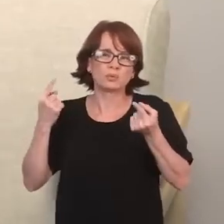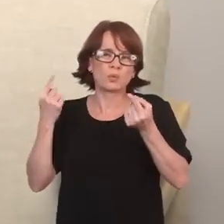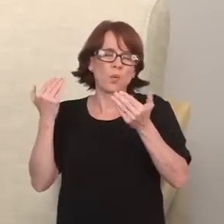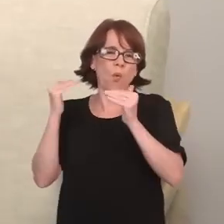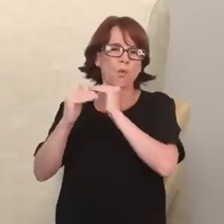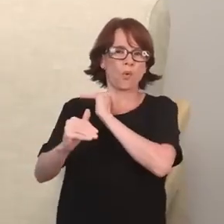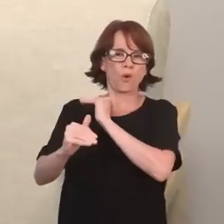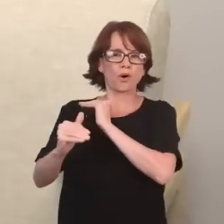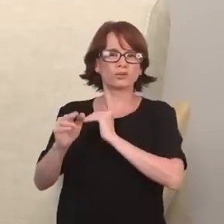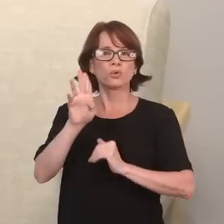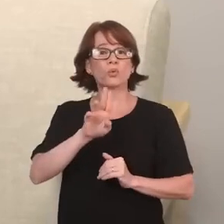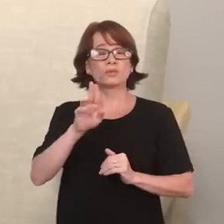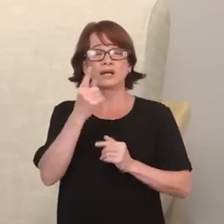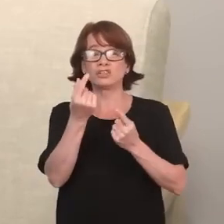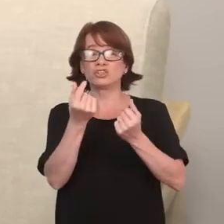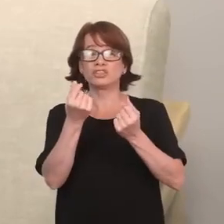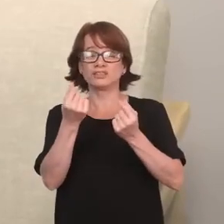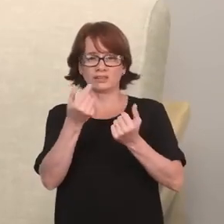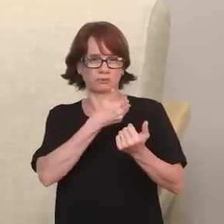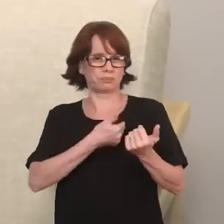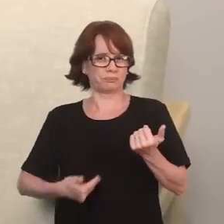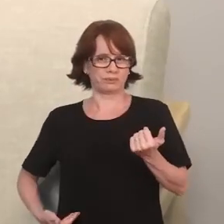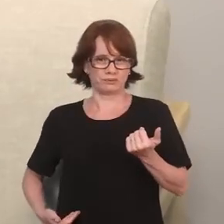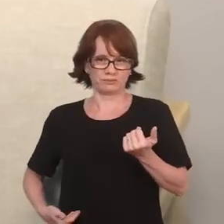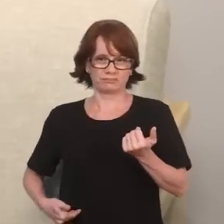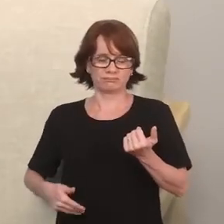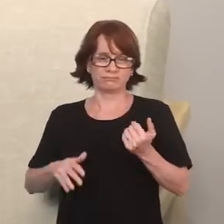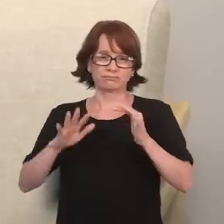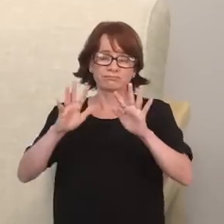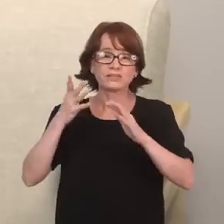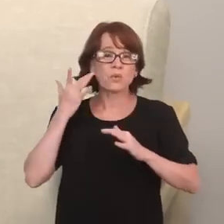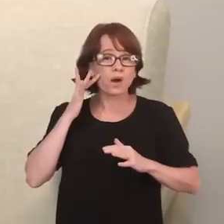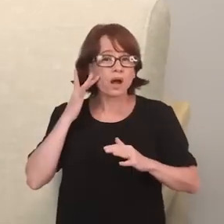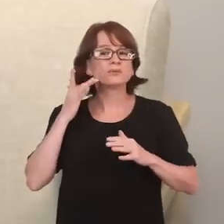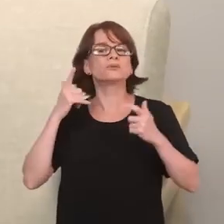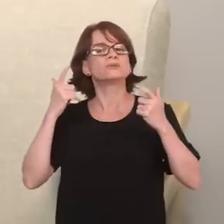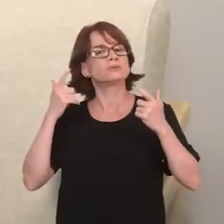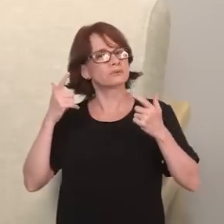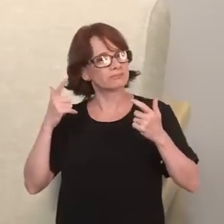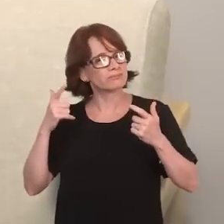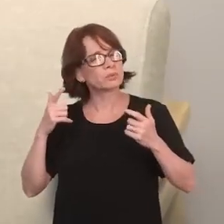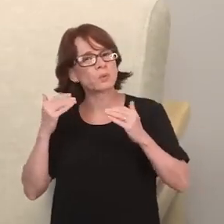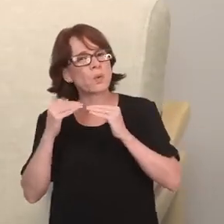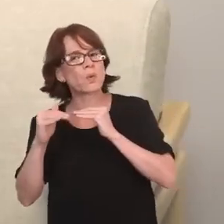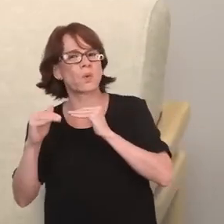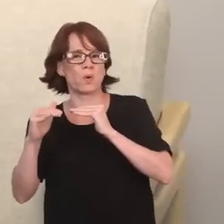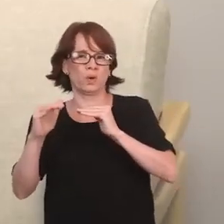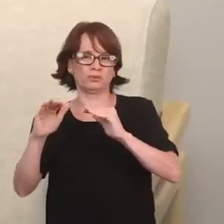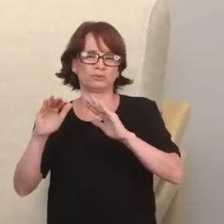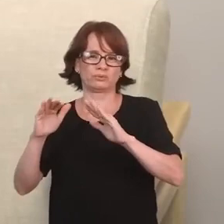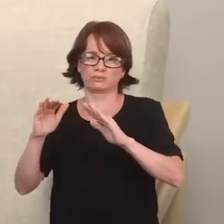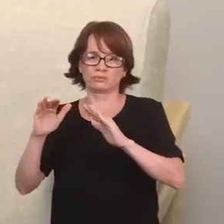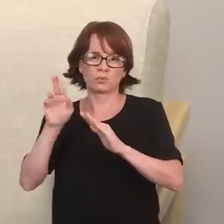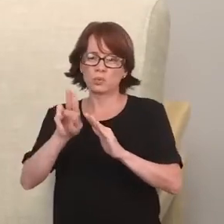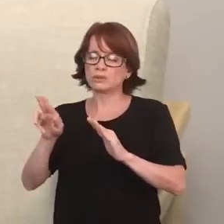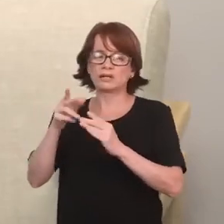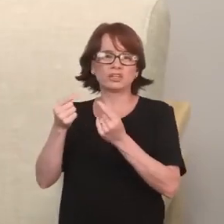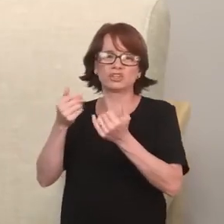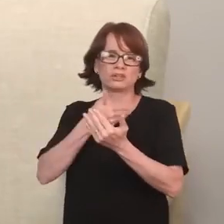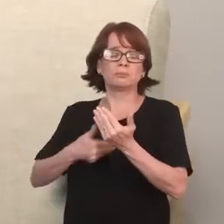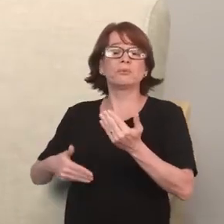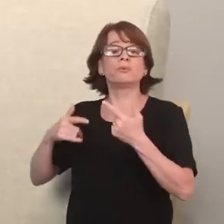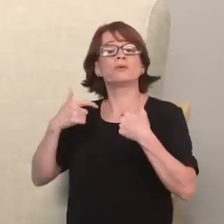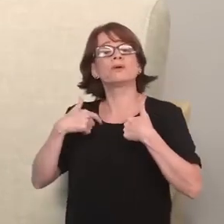públicos. Eu acho que a gente precisava voltar a ter recursos privados de campanha. Tá? Deixar que a